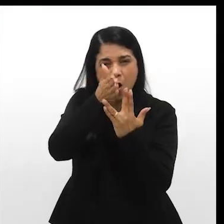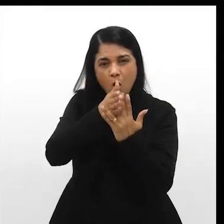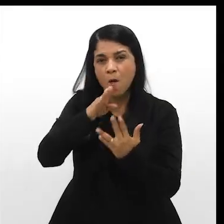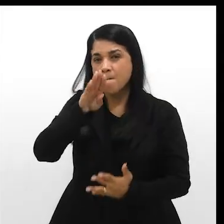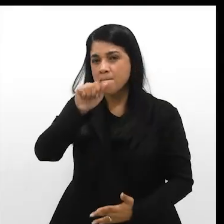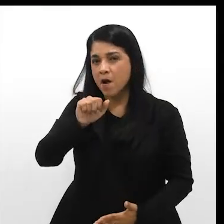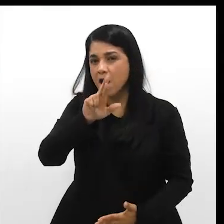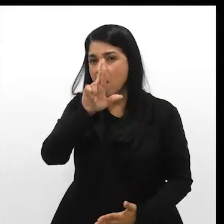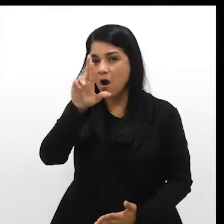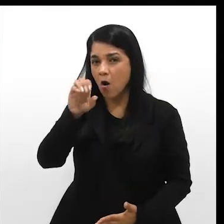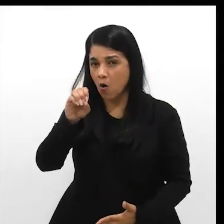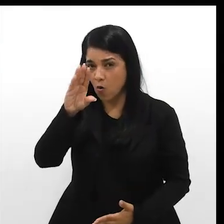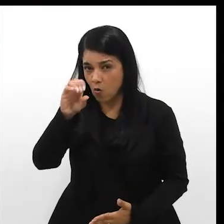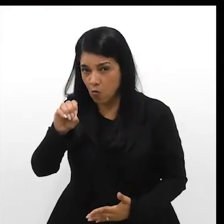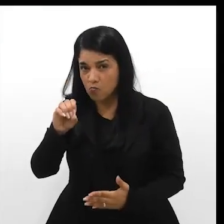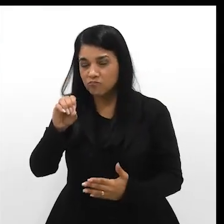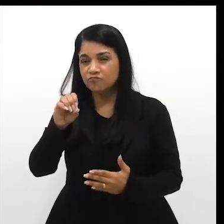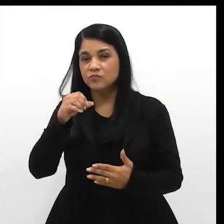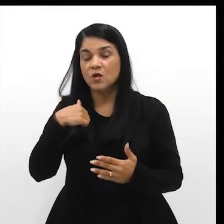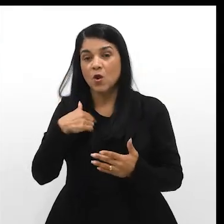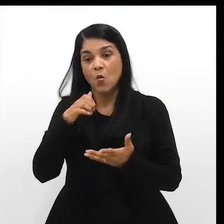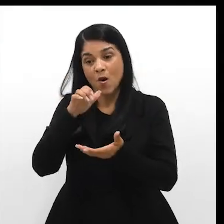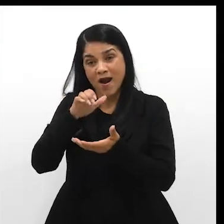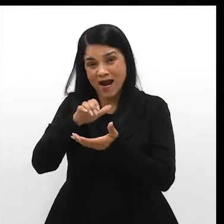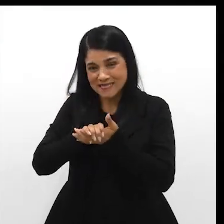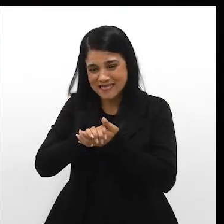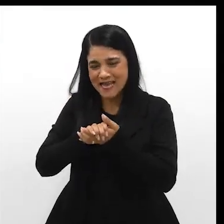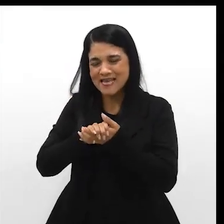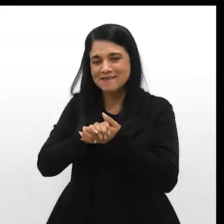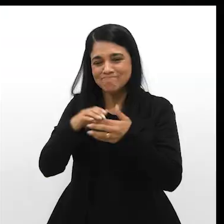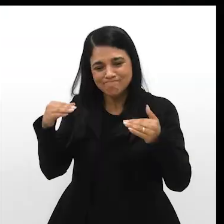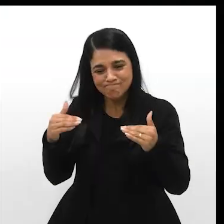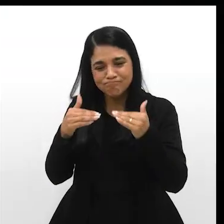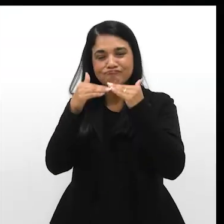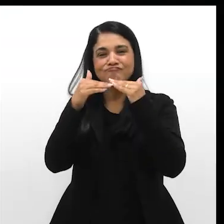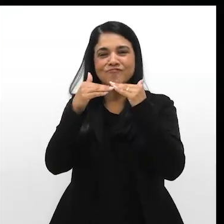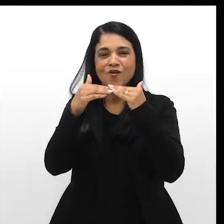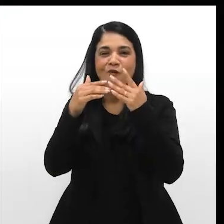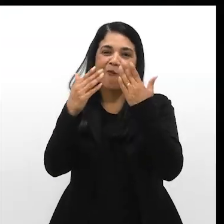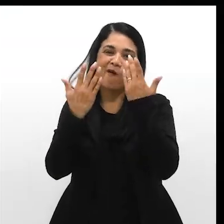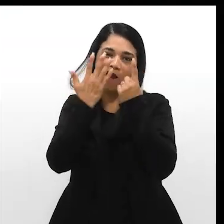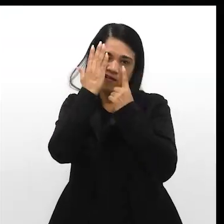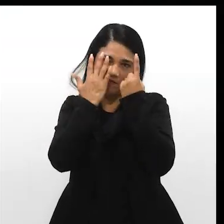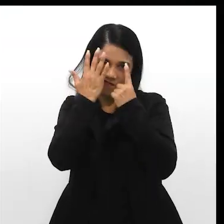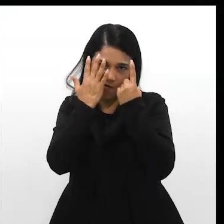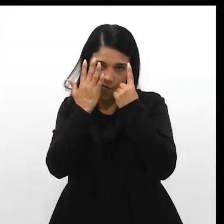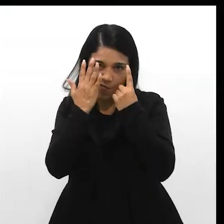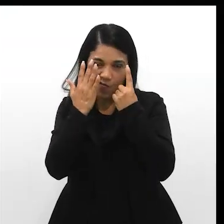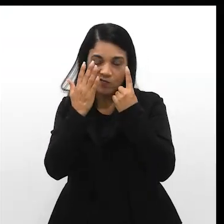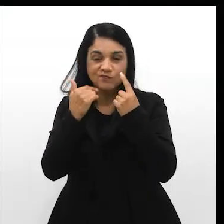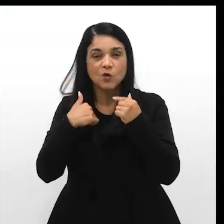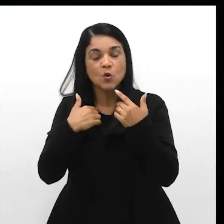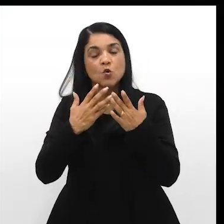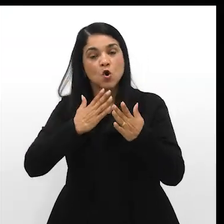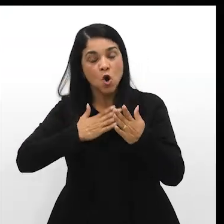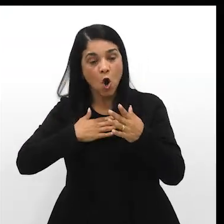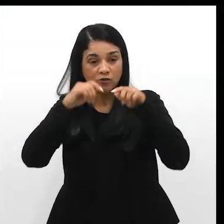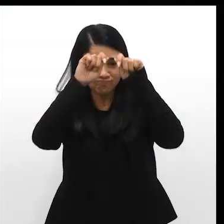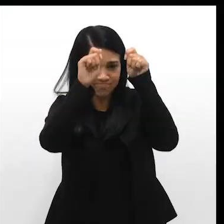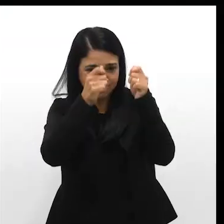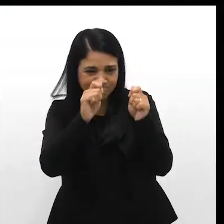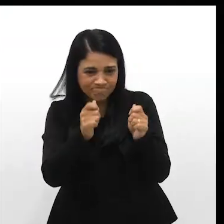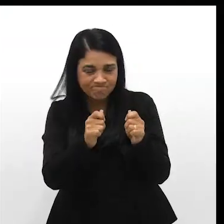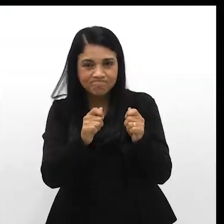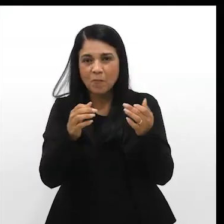profundo, cheio de cavidade, sempre foi assim. Eu acho que por isso eu casei com o carnaval. Me dei bem no carnaval. Eu